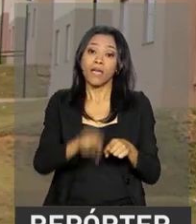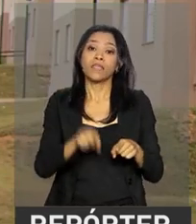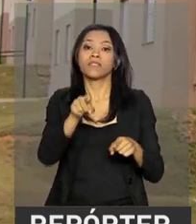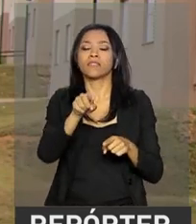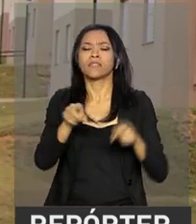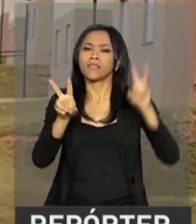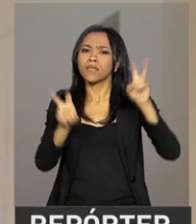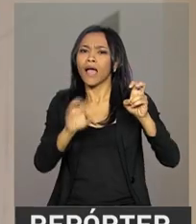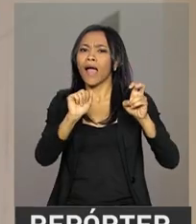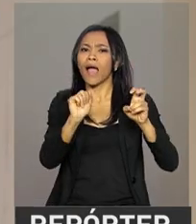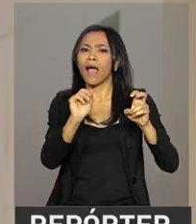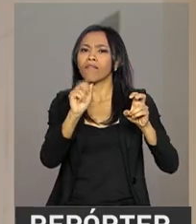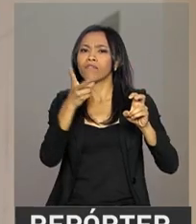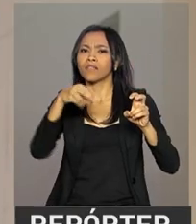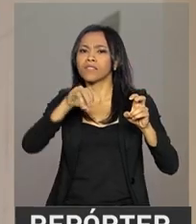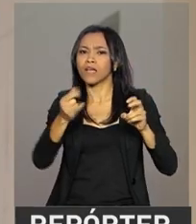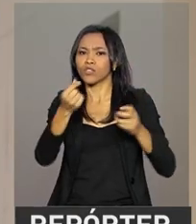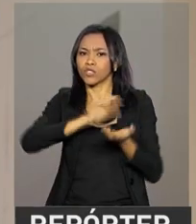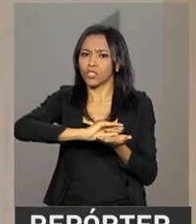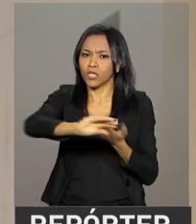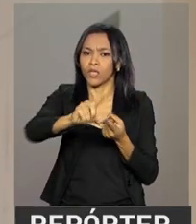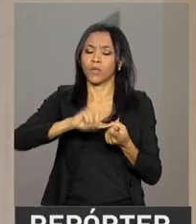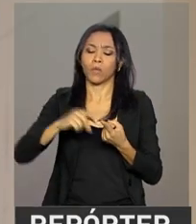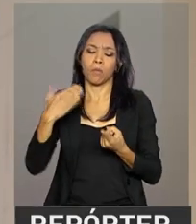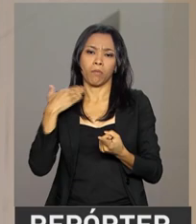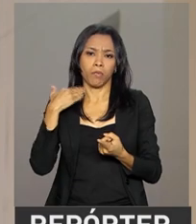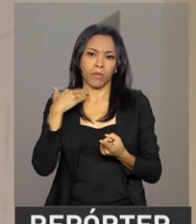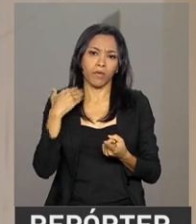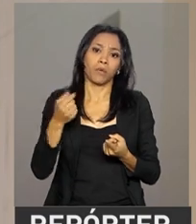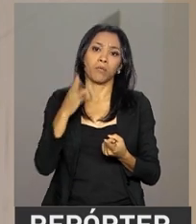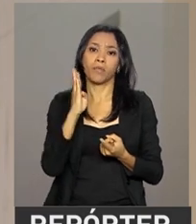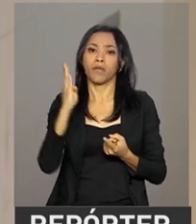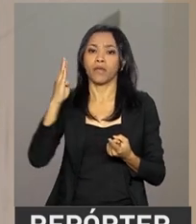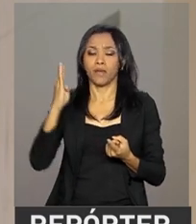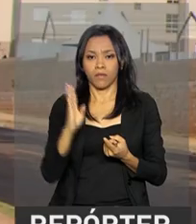da União, do BNDES, de fundos de empresas públicas